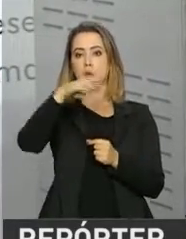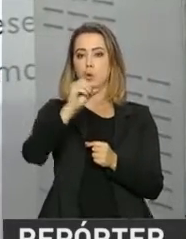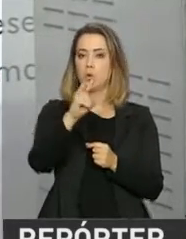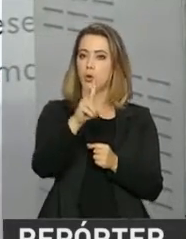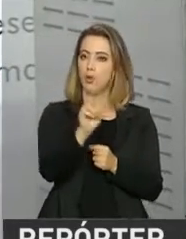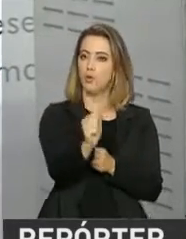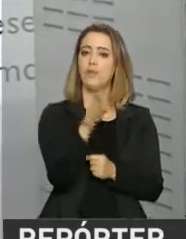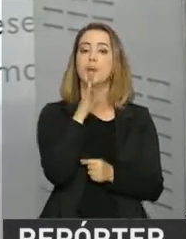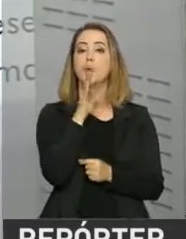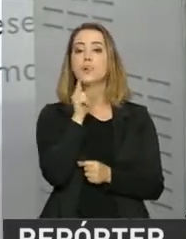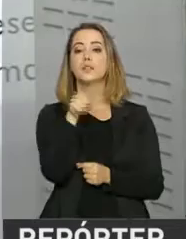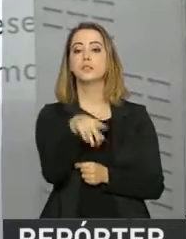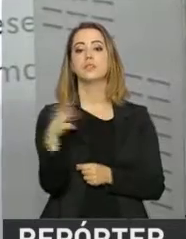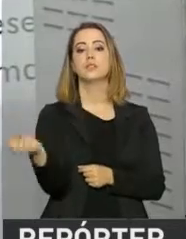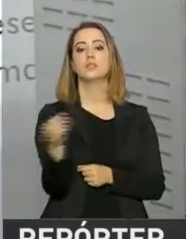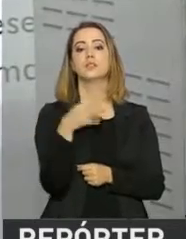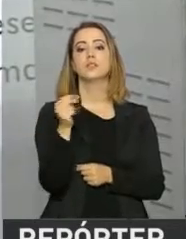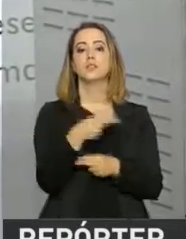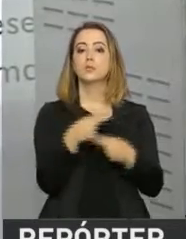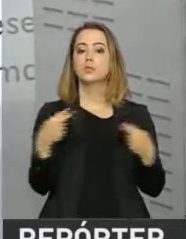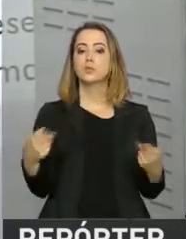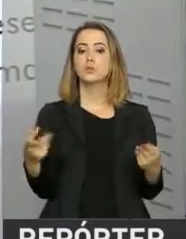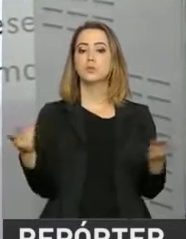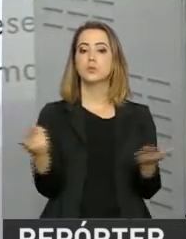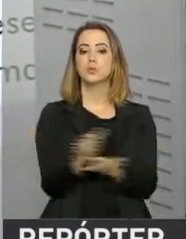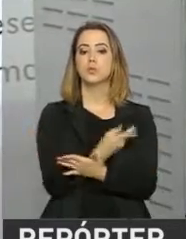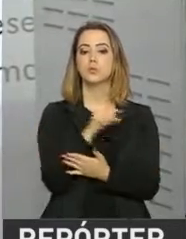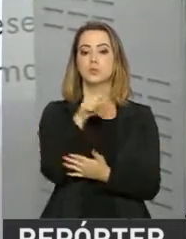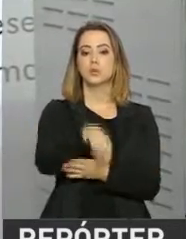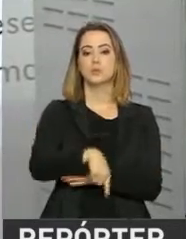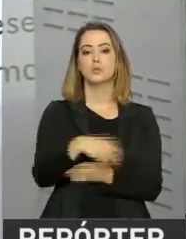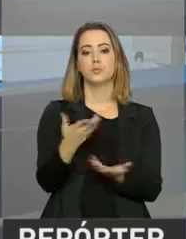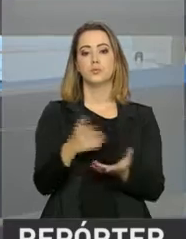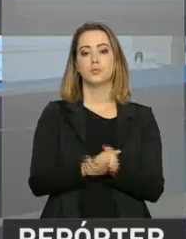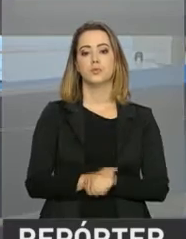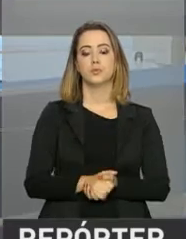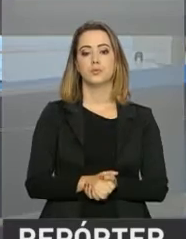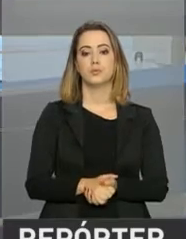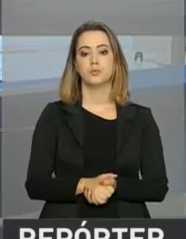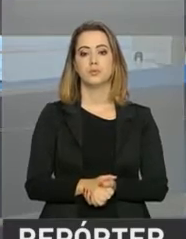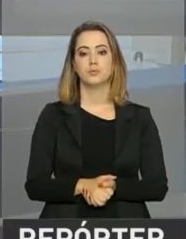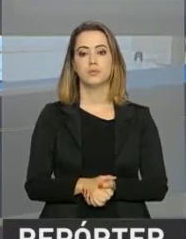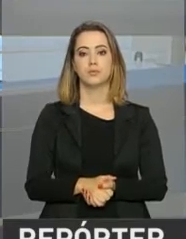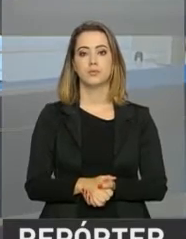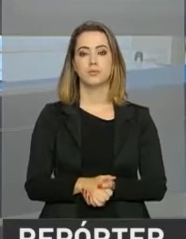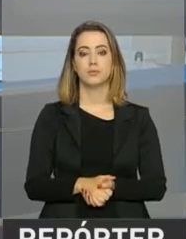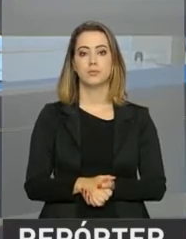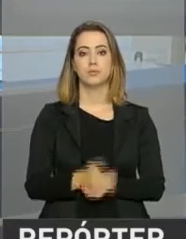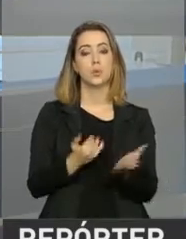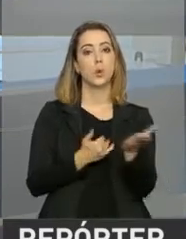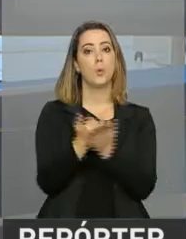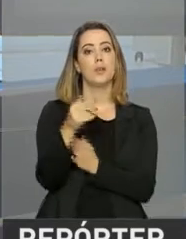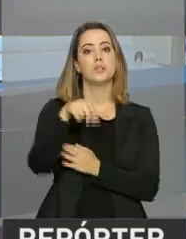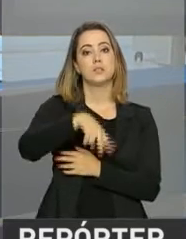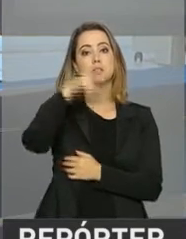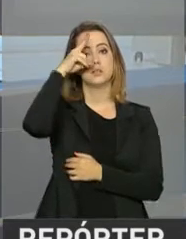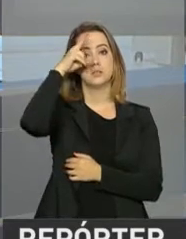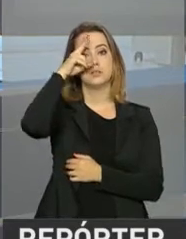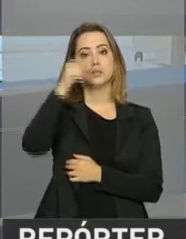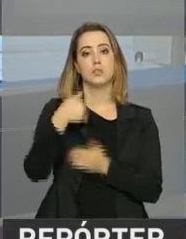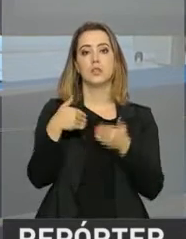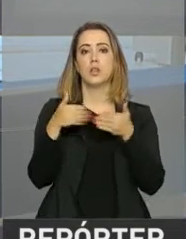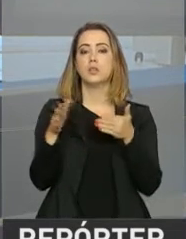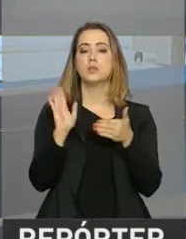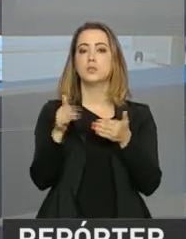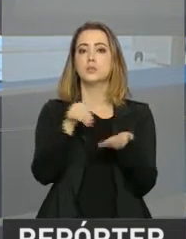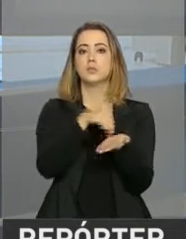mundo conhecer o que está sendo produzido de inovações nessa área. A partir desta segunda-feira estão abertas